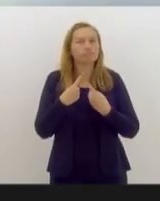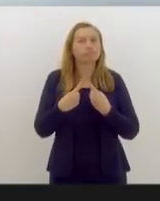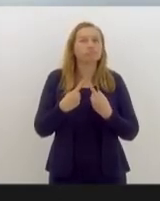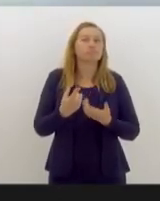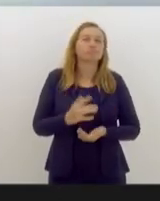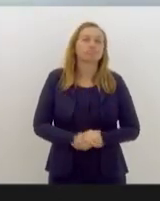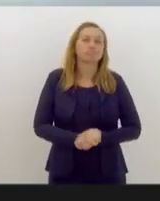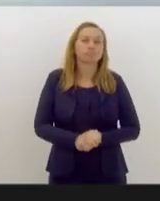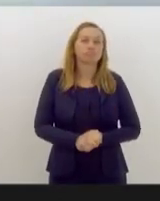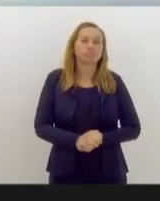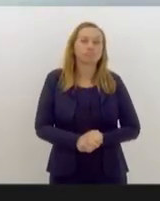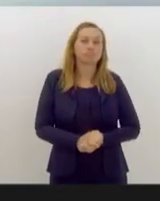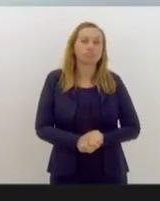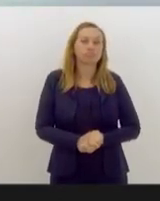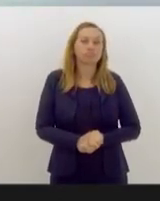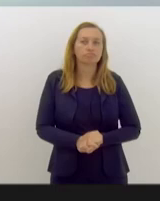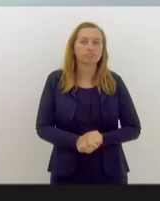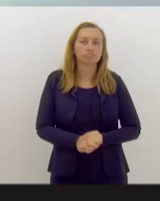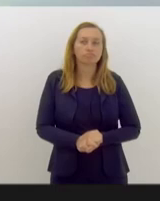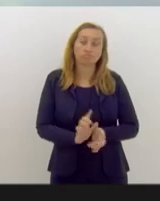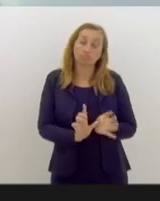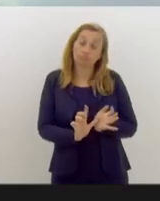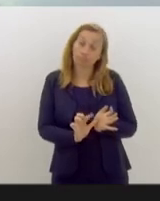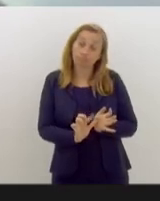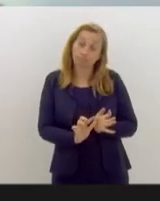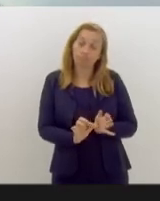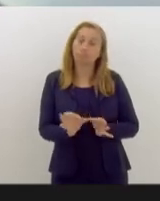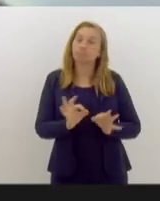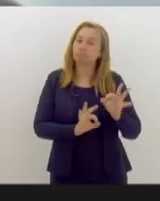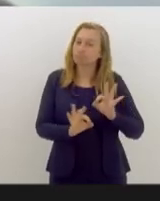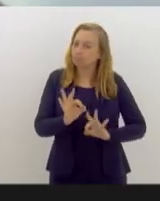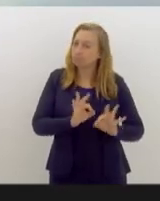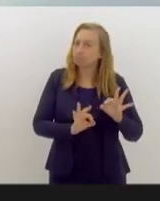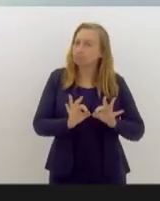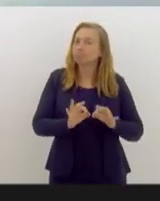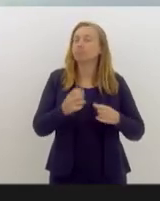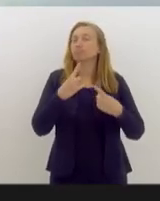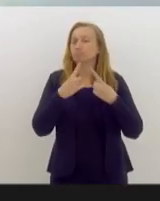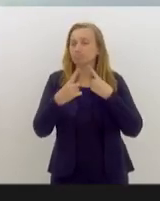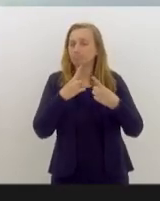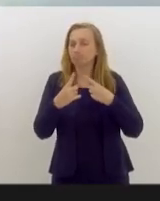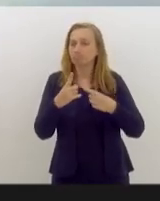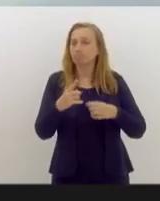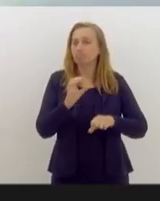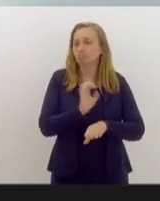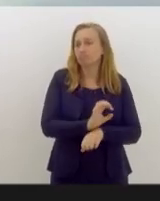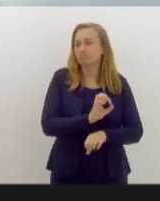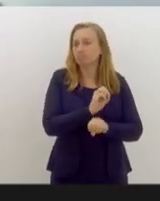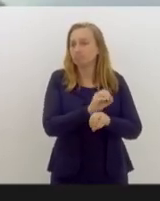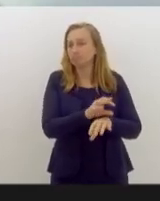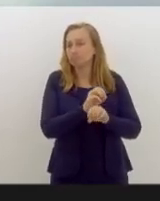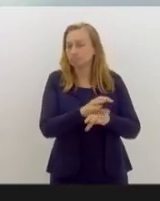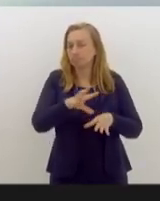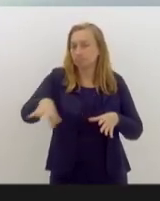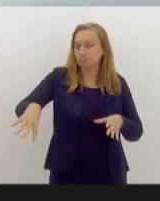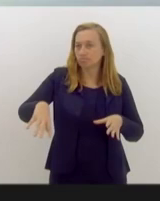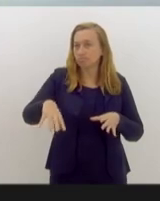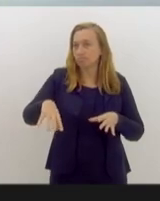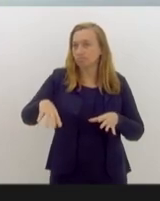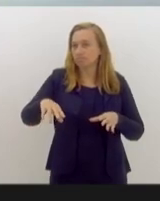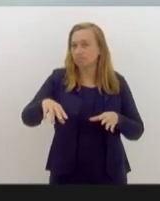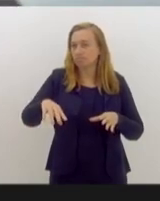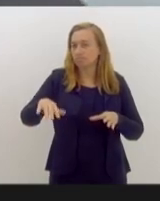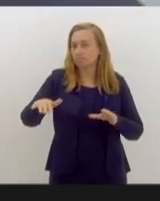com bastante atraso, né, esse plano, o debate do Plano Estadual de Educação. Ele foi enviado à casa